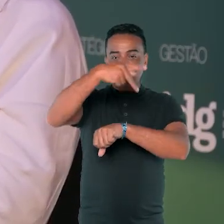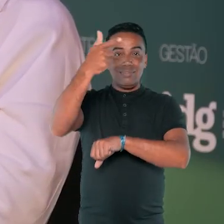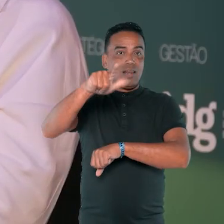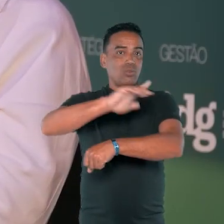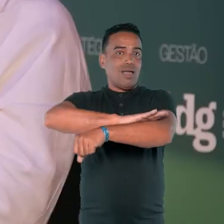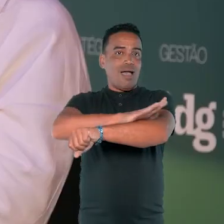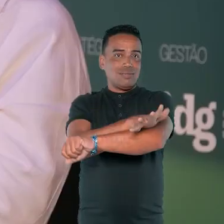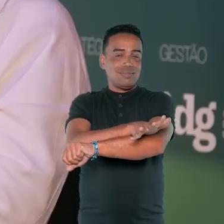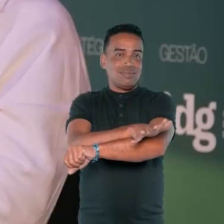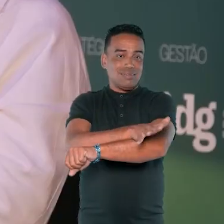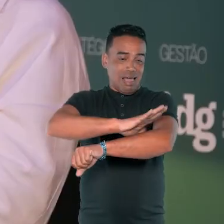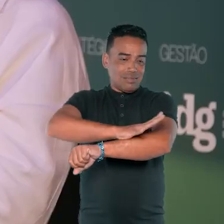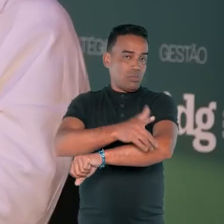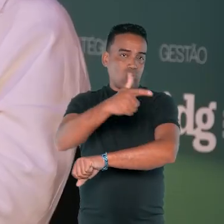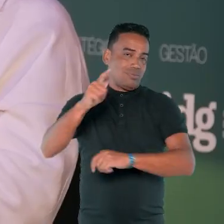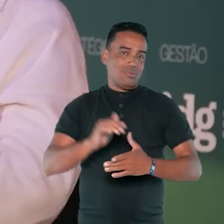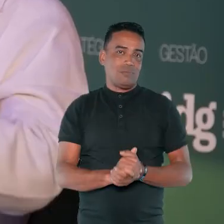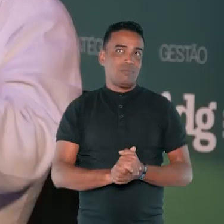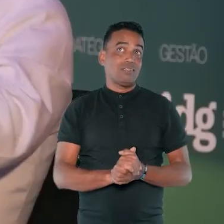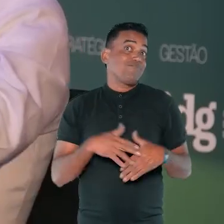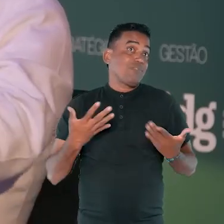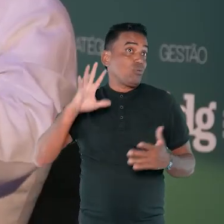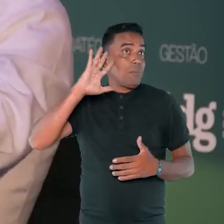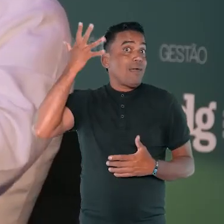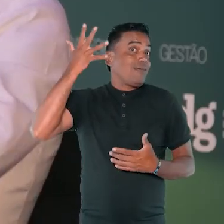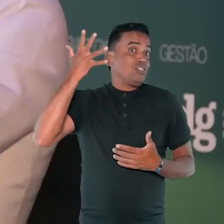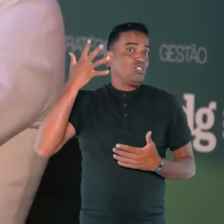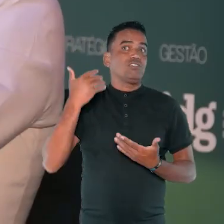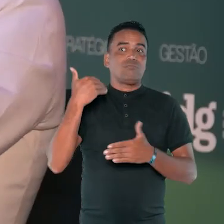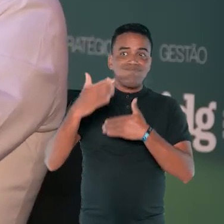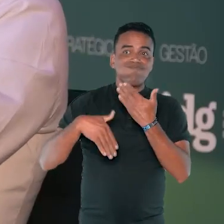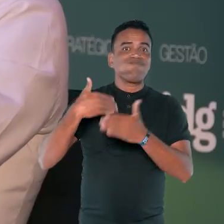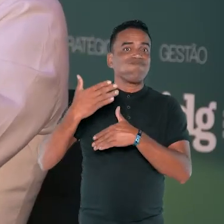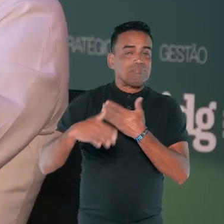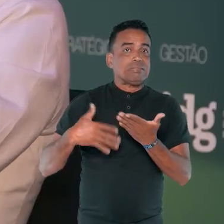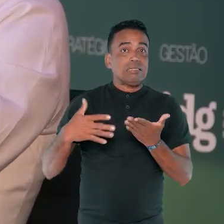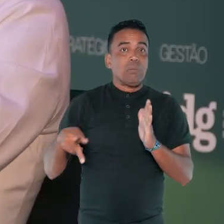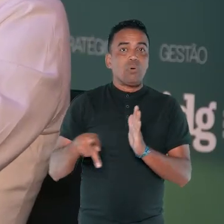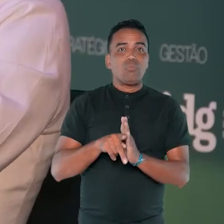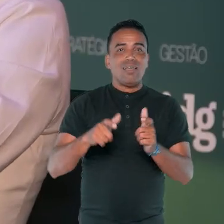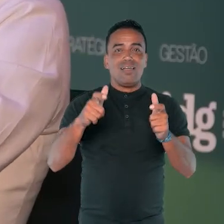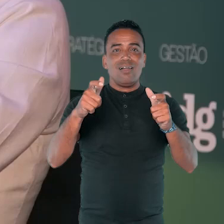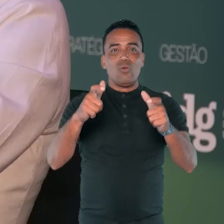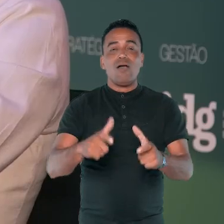E, de repente, a gente foi cada vez mais caminhando para esse lugar